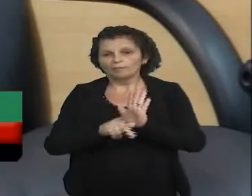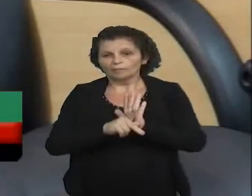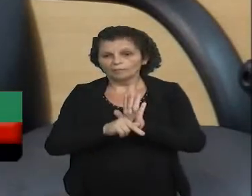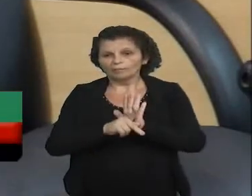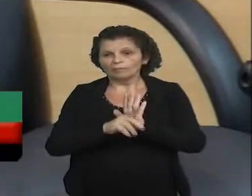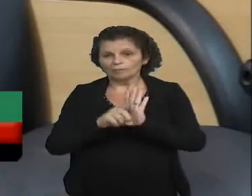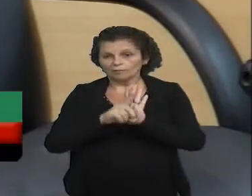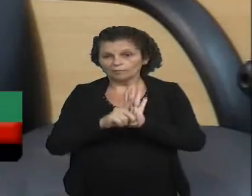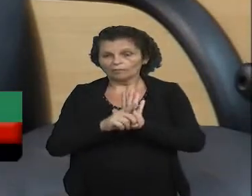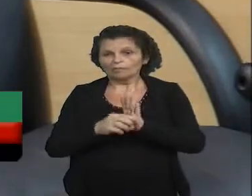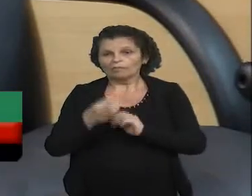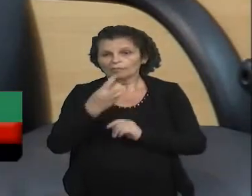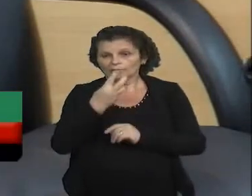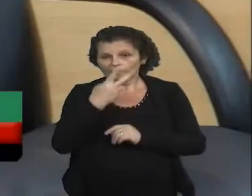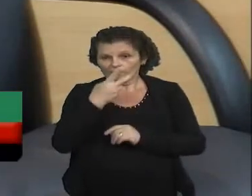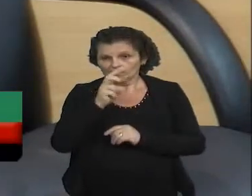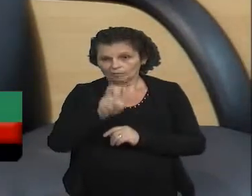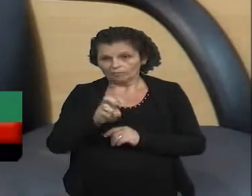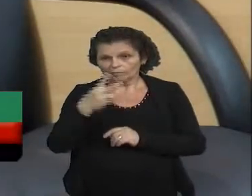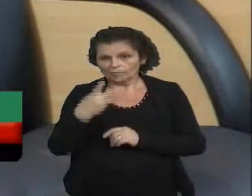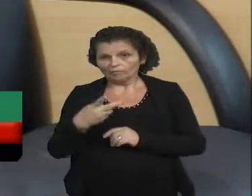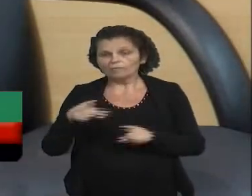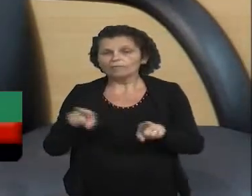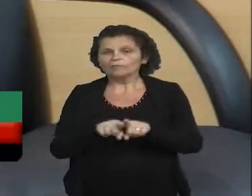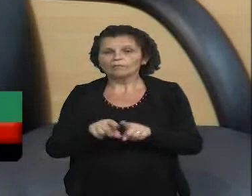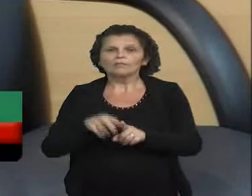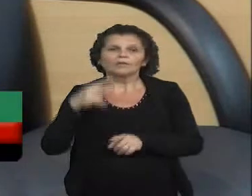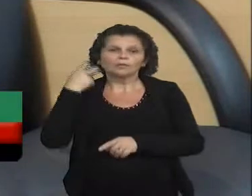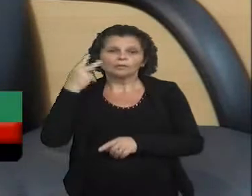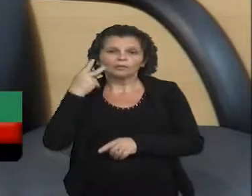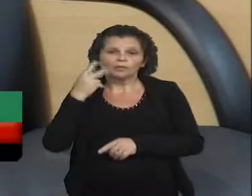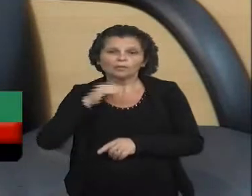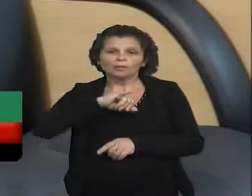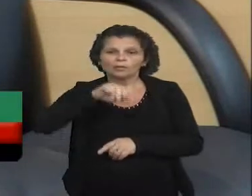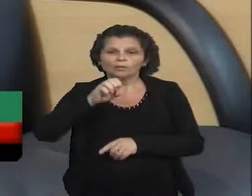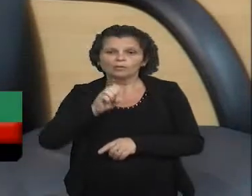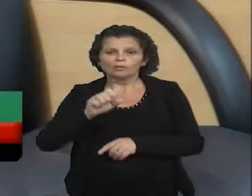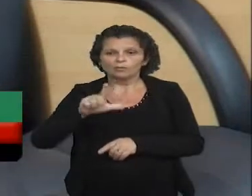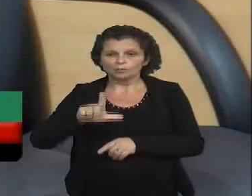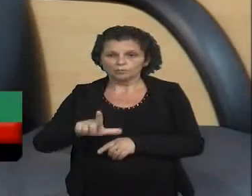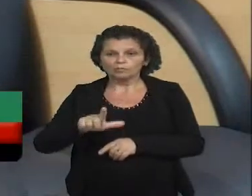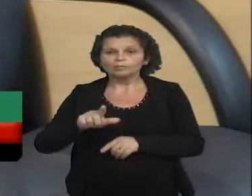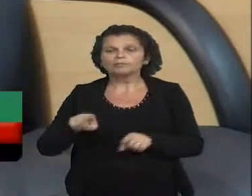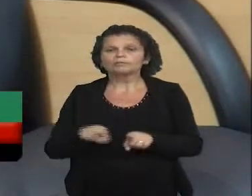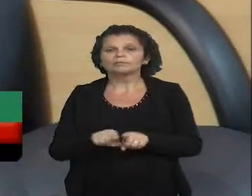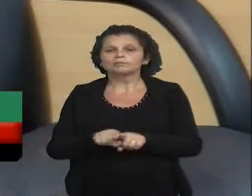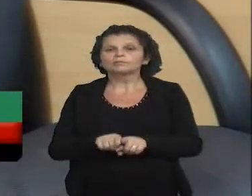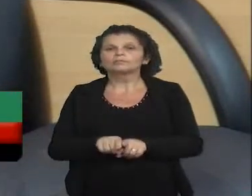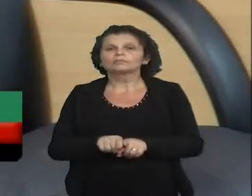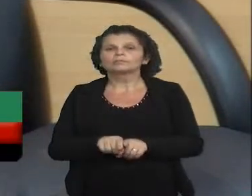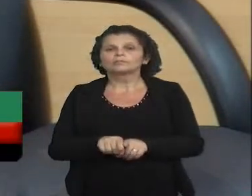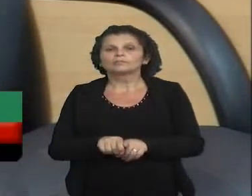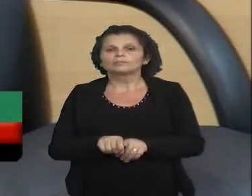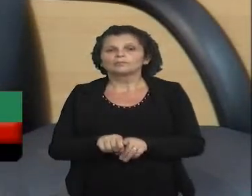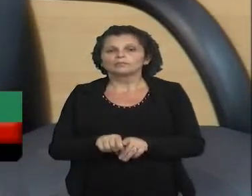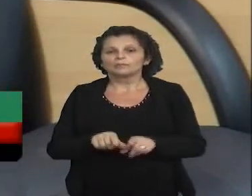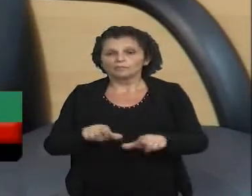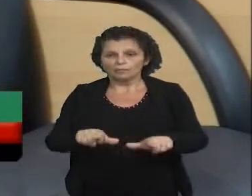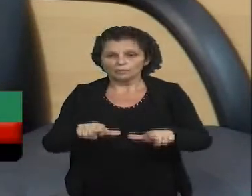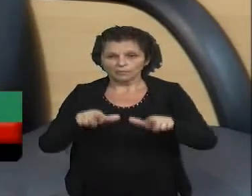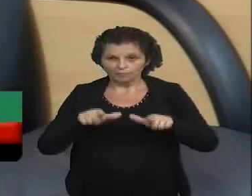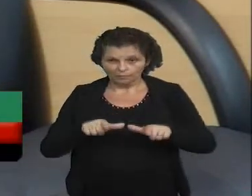número 52 de 2021, também do nobre vereador Joel Nunes da Silva, dispõe sobre a concessão de